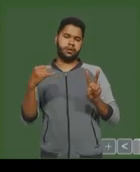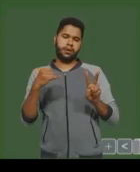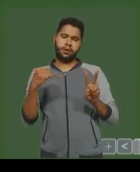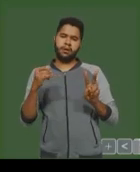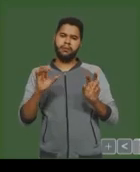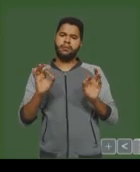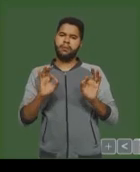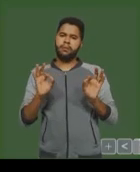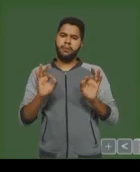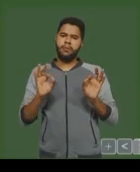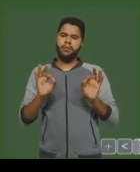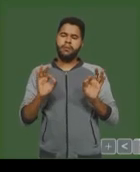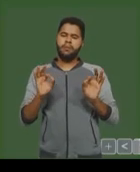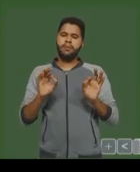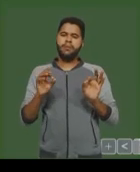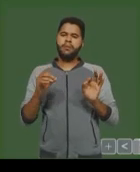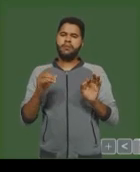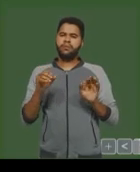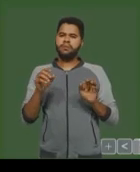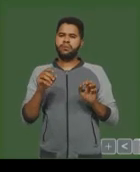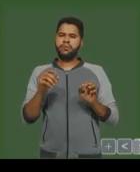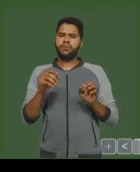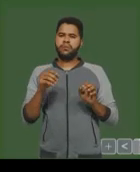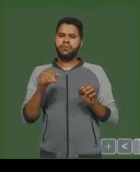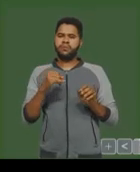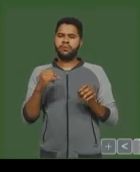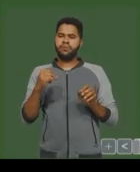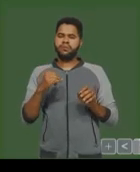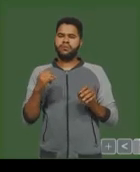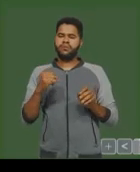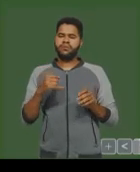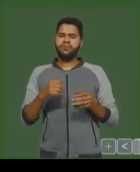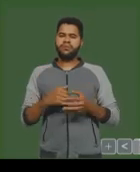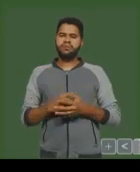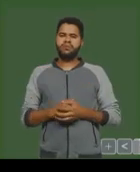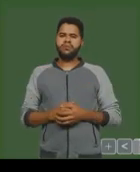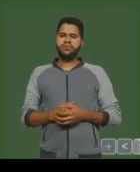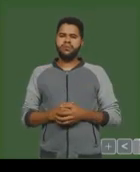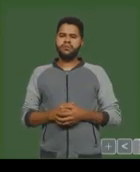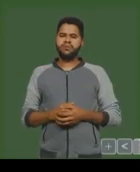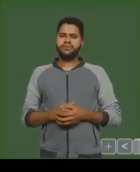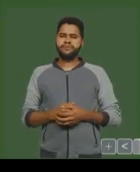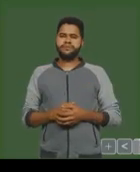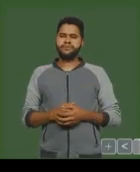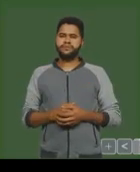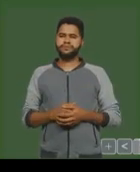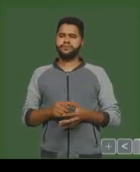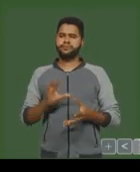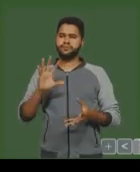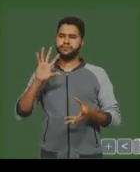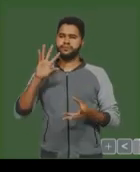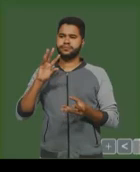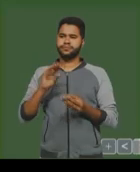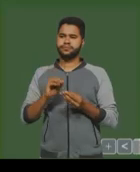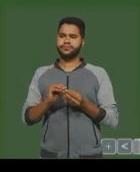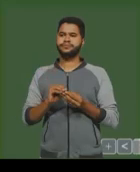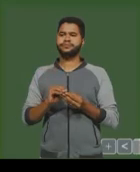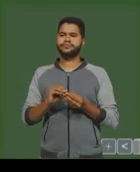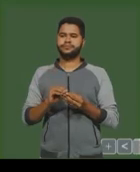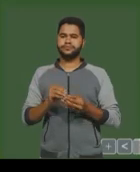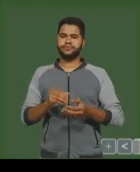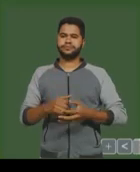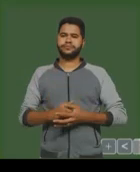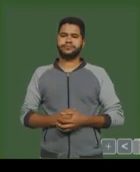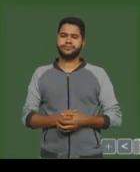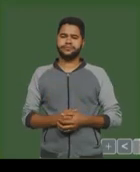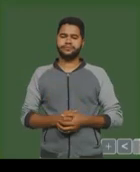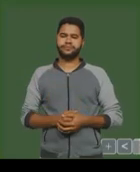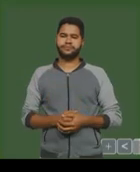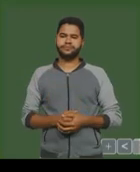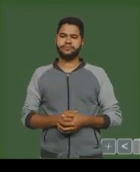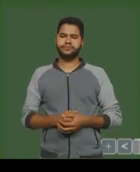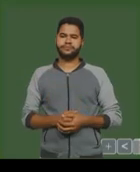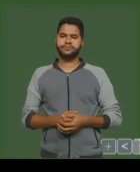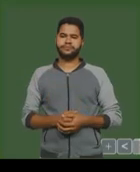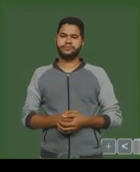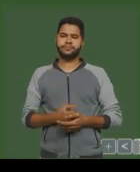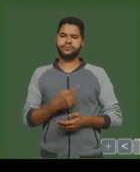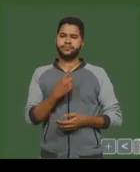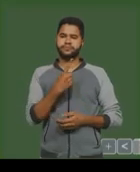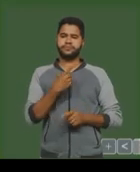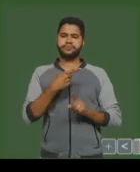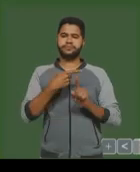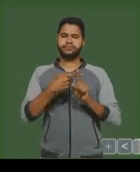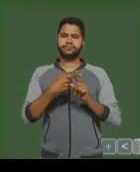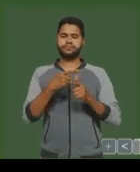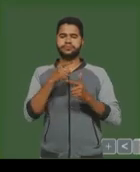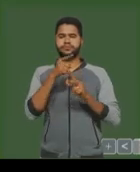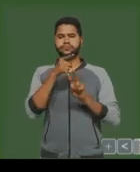vamos desprezar a raiz negativa aqui, ó, e chegar à conclusão que o valor é 1 mais